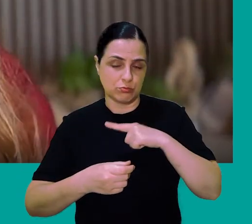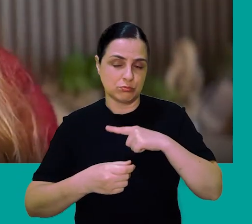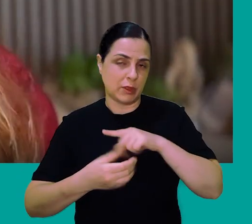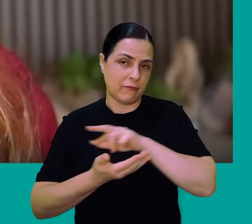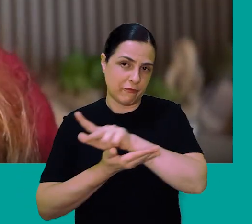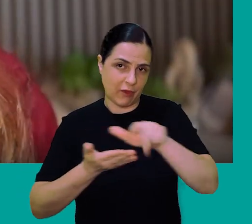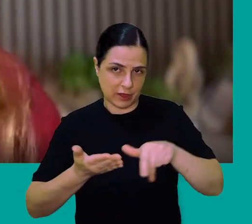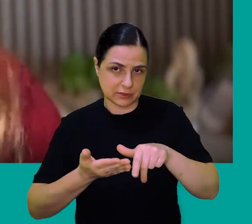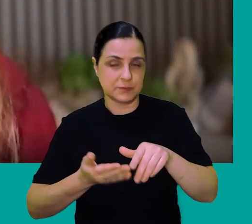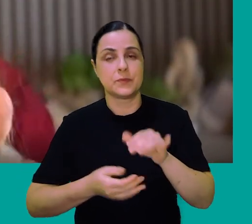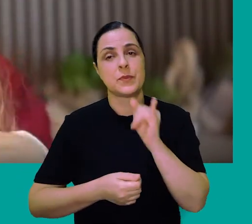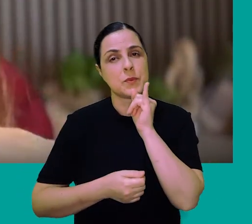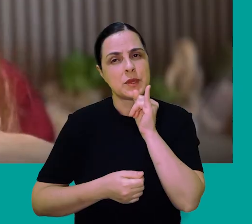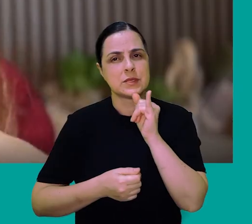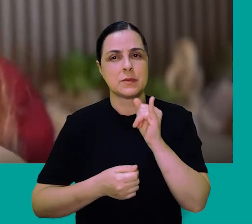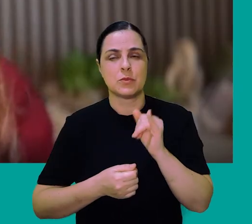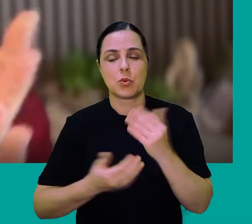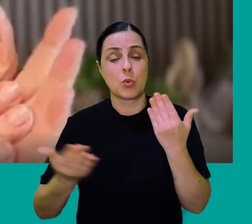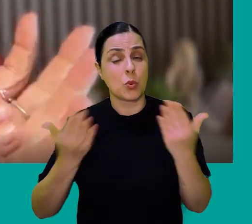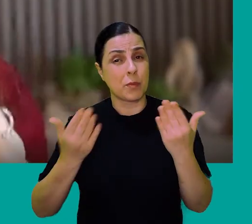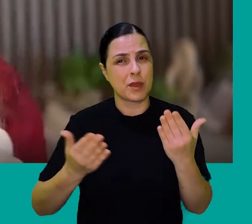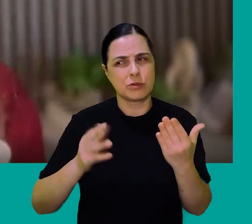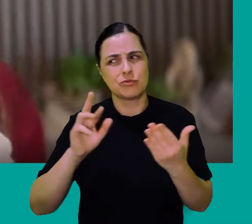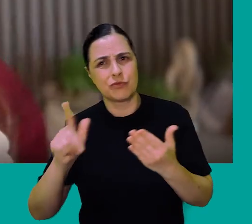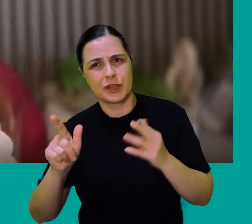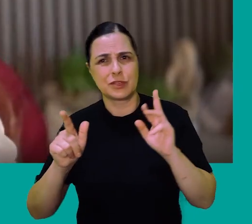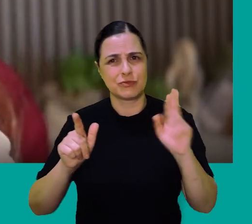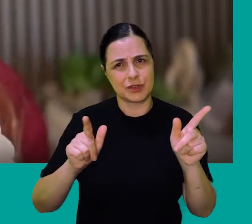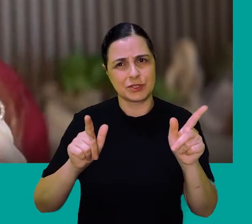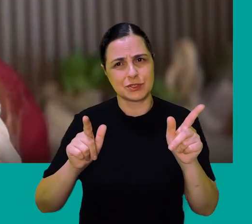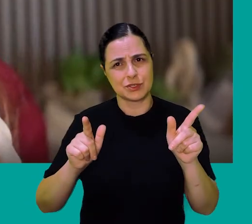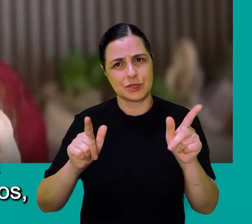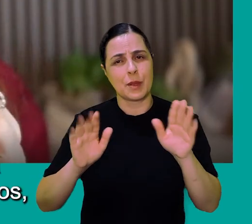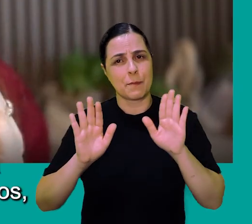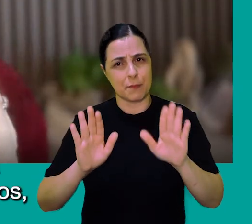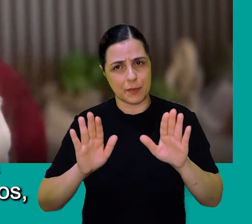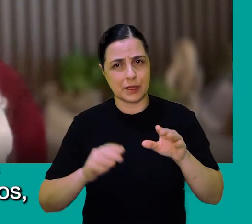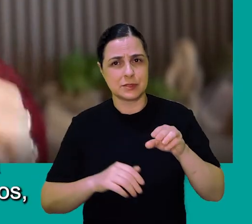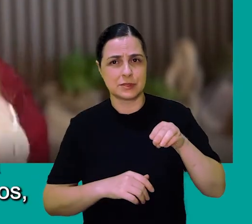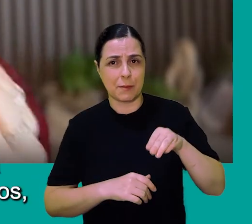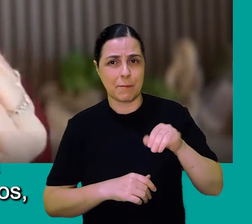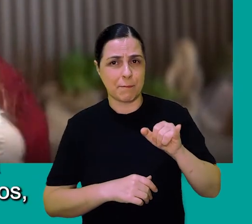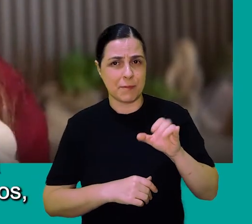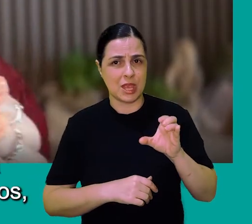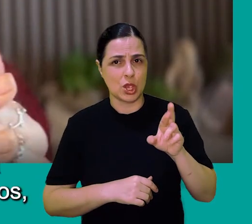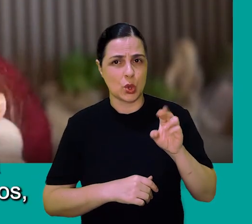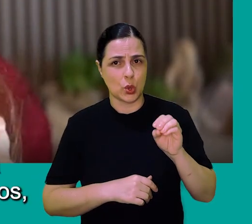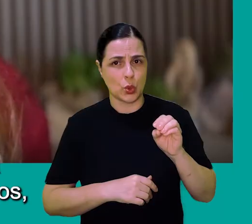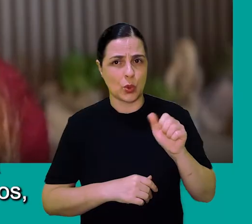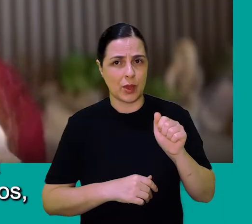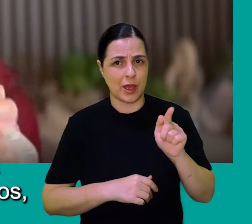Então, o que difere, na verdade, e no fundo a microagressão ela vai estar um pouco embutida